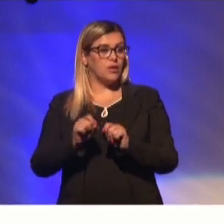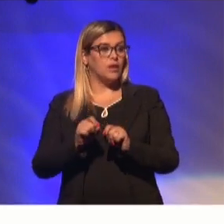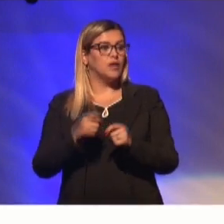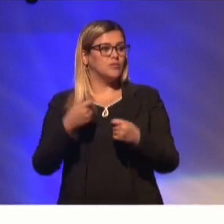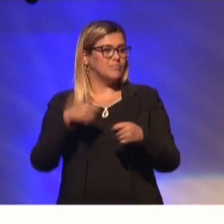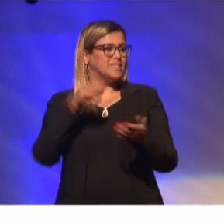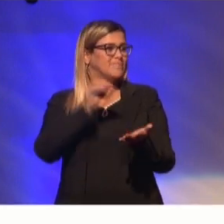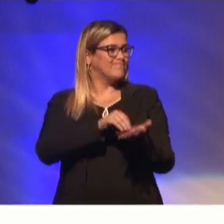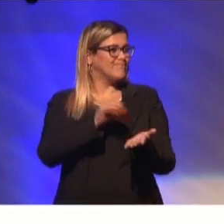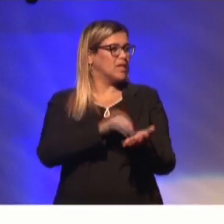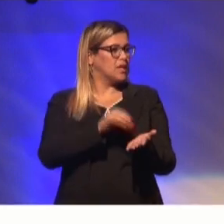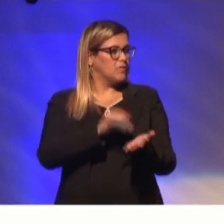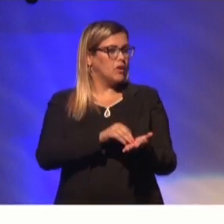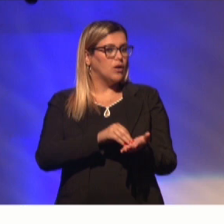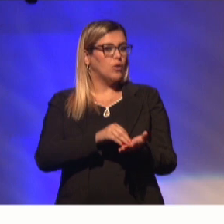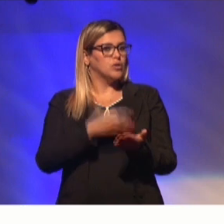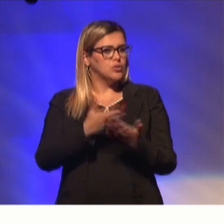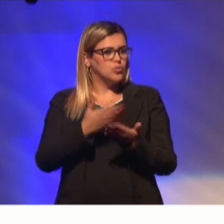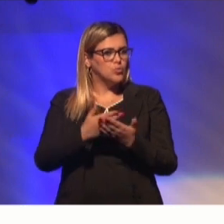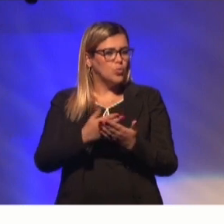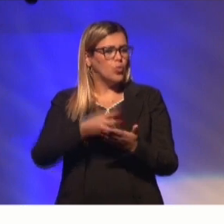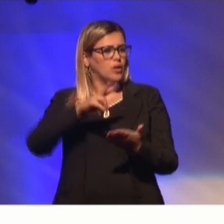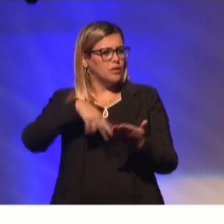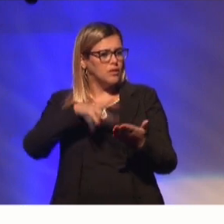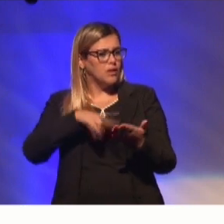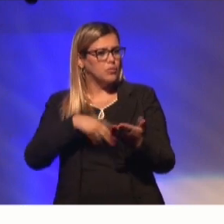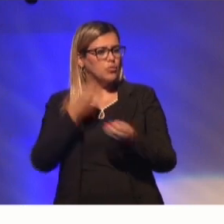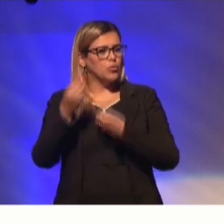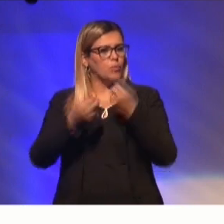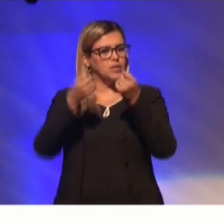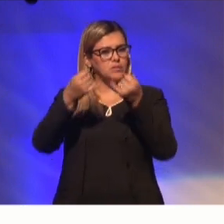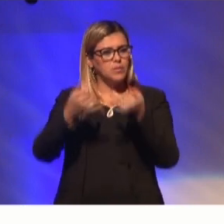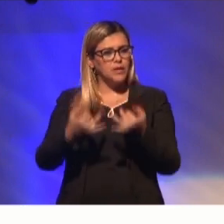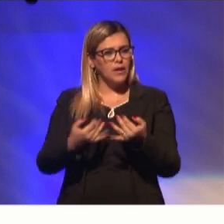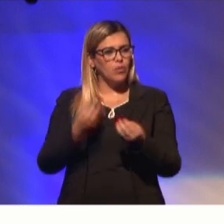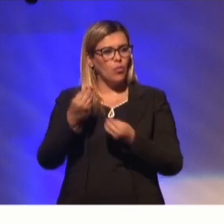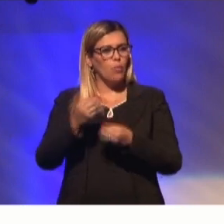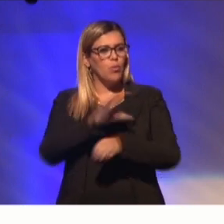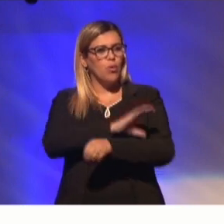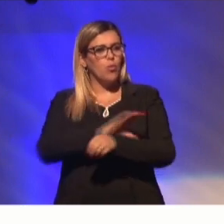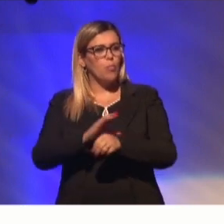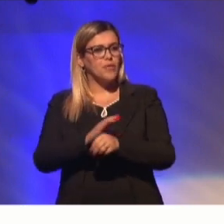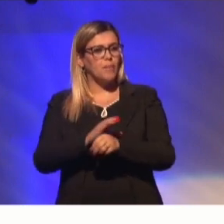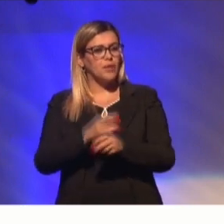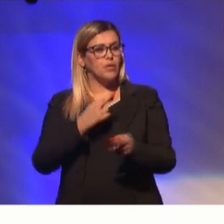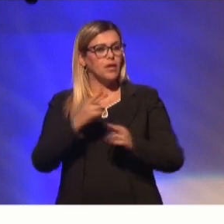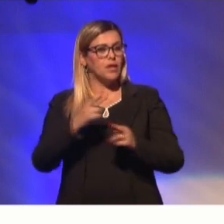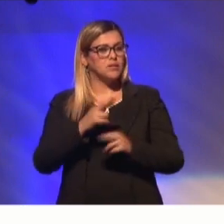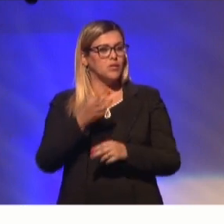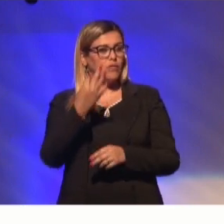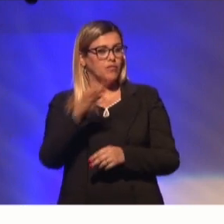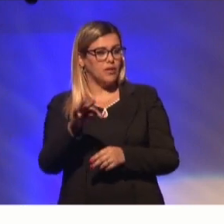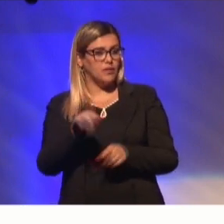carece de um pouco mais de estudo, de literatura, para falar como que a gente vai proceder com relação às feridas. Fibrose é uma